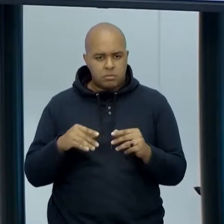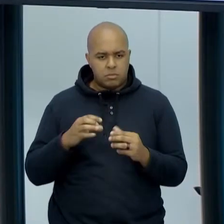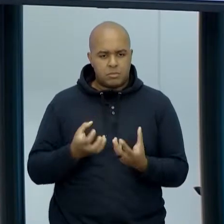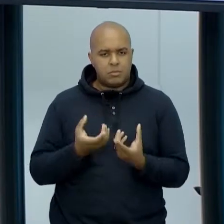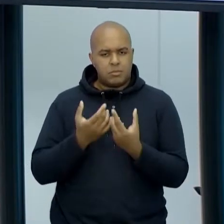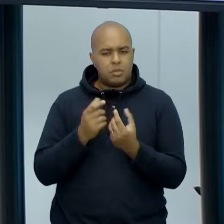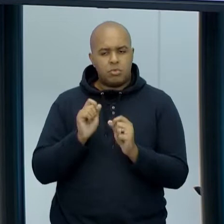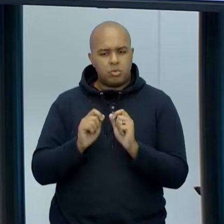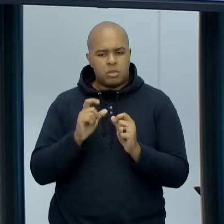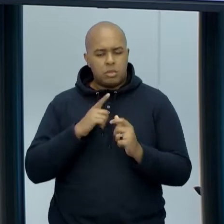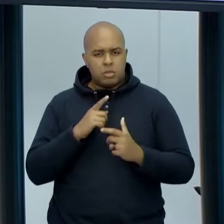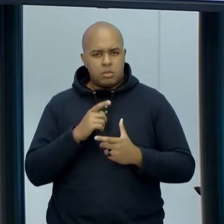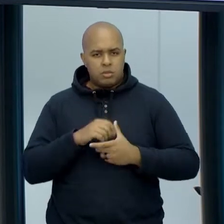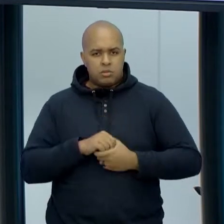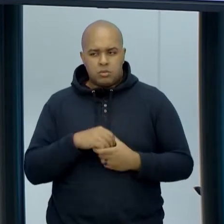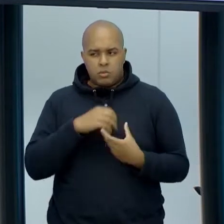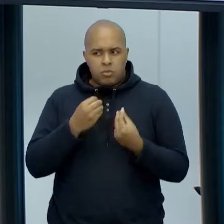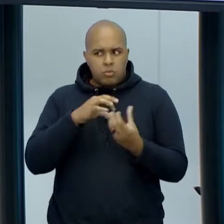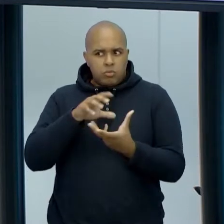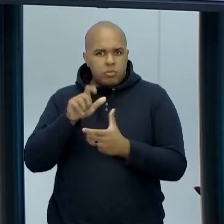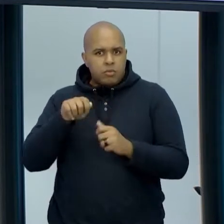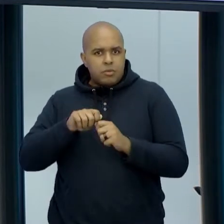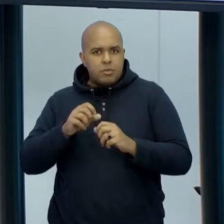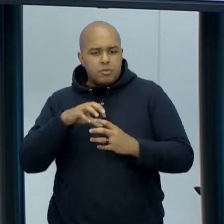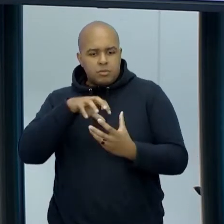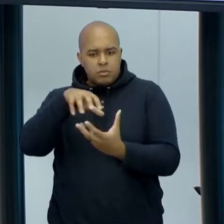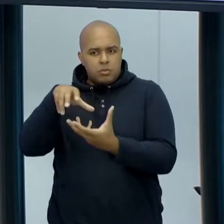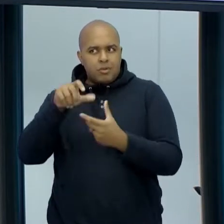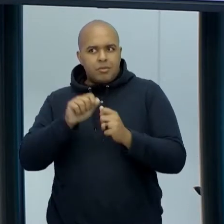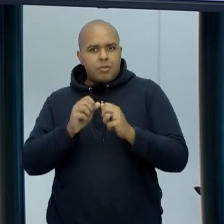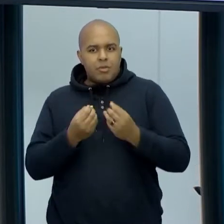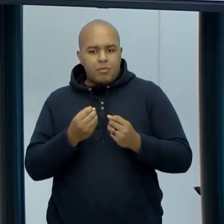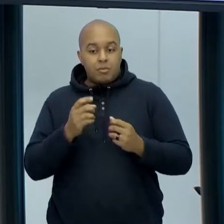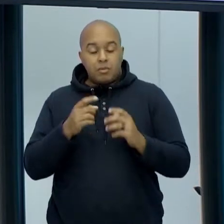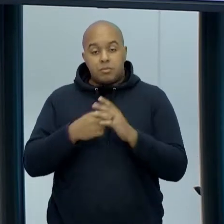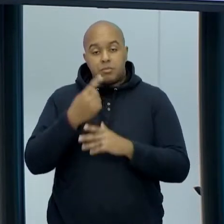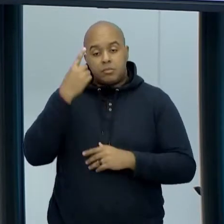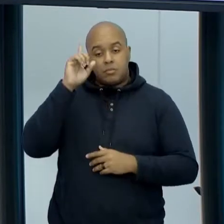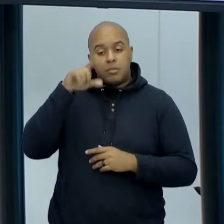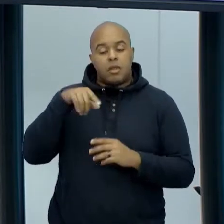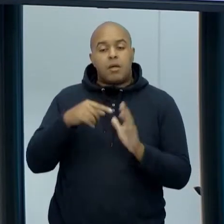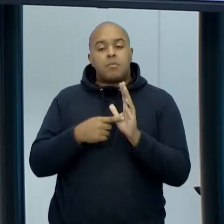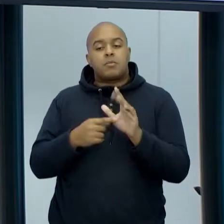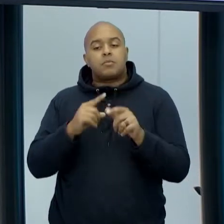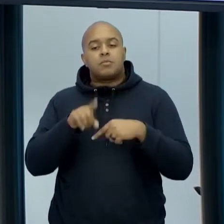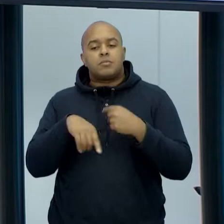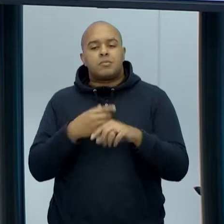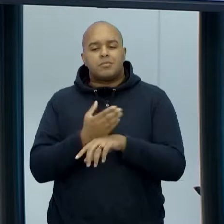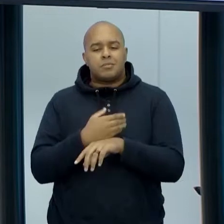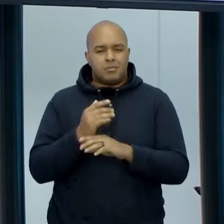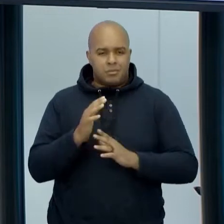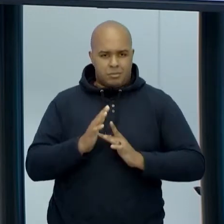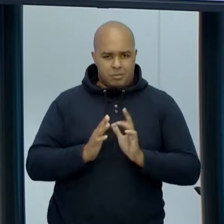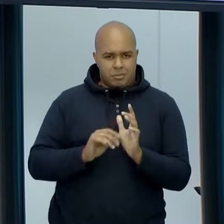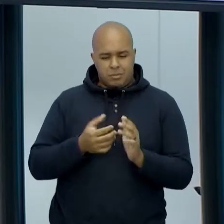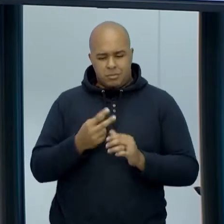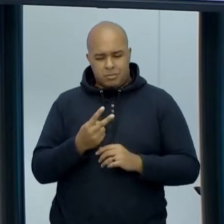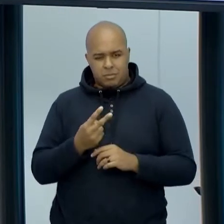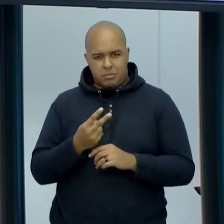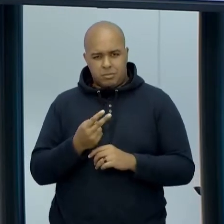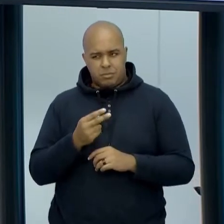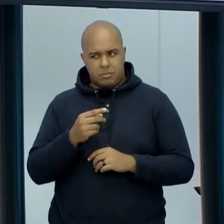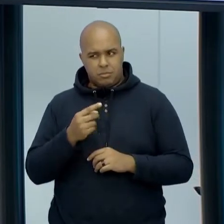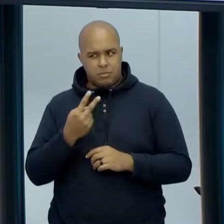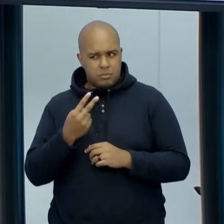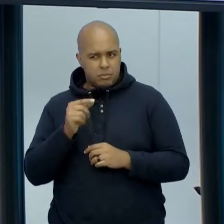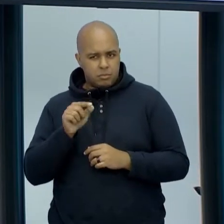gases, né? Do que o mundo é feito, o universo é feito. Então a primeira ideia apareceu bem antes de Cristo, mais ou menos uns 2.600